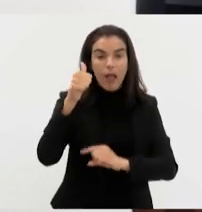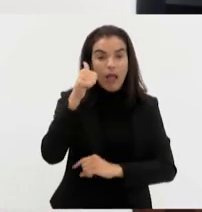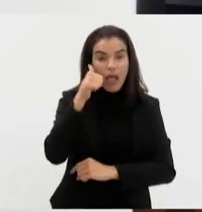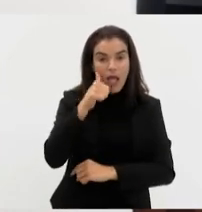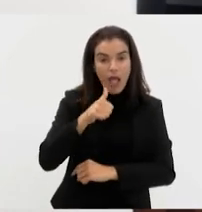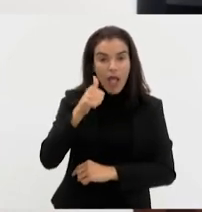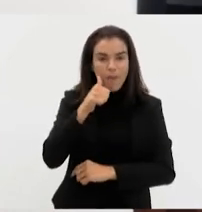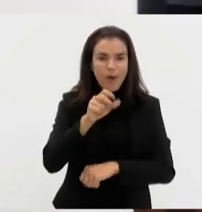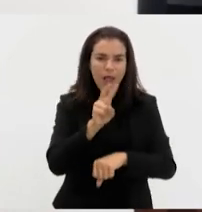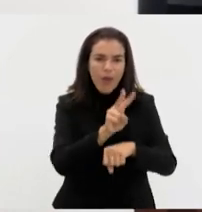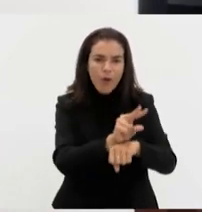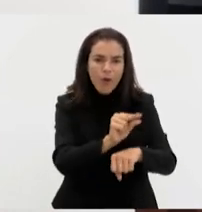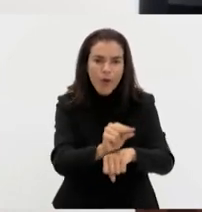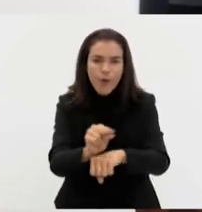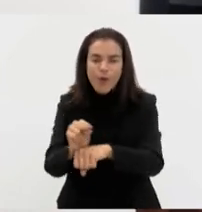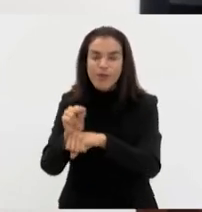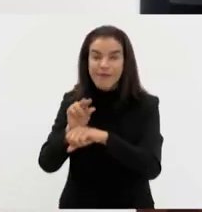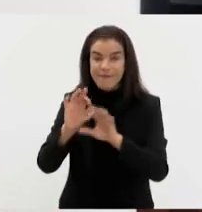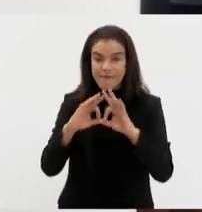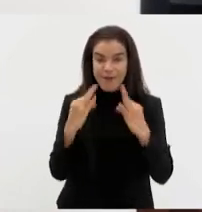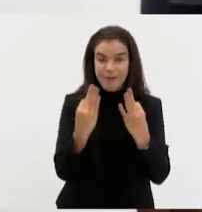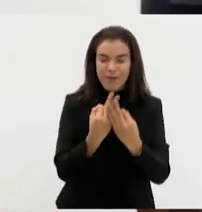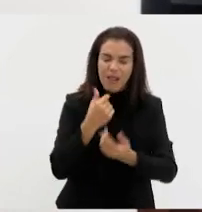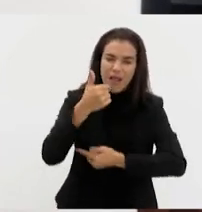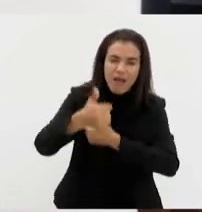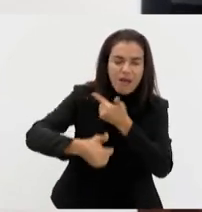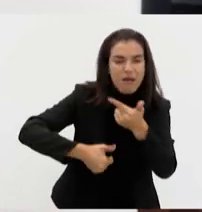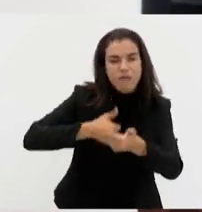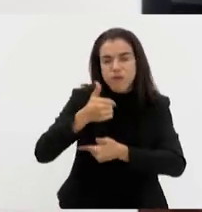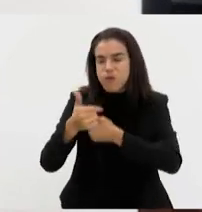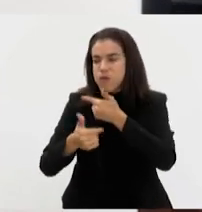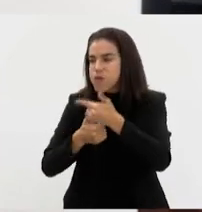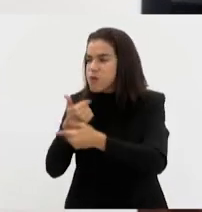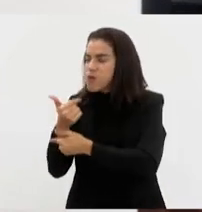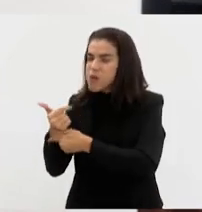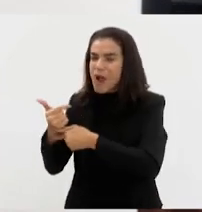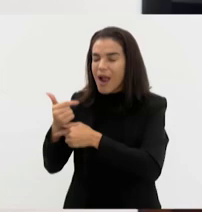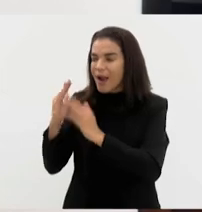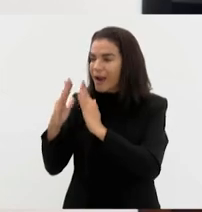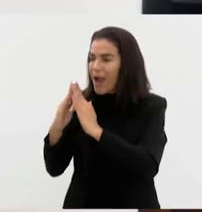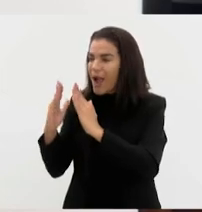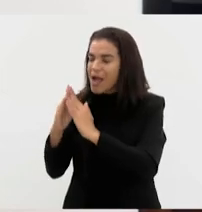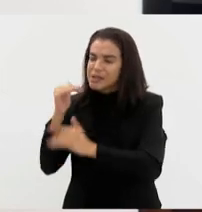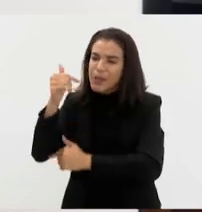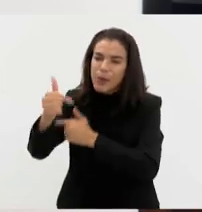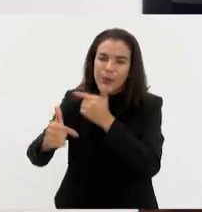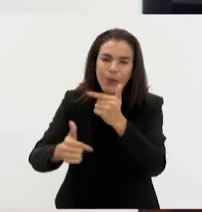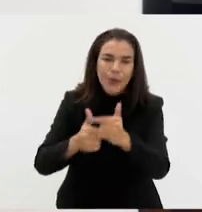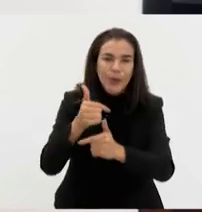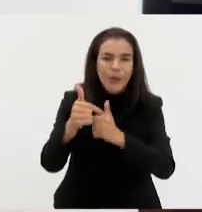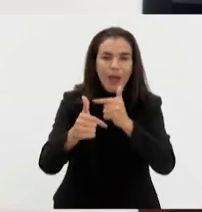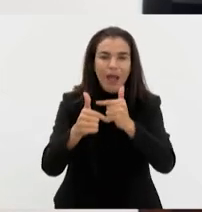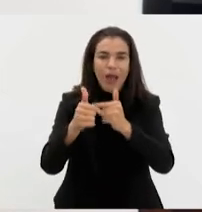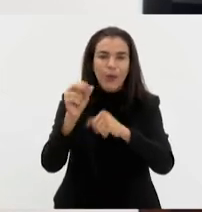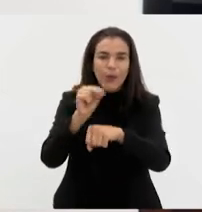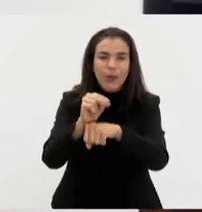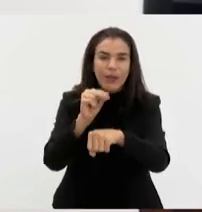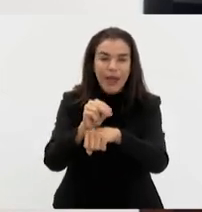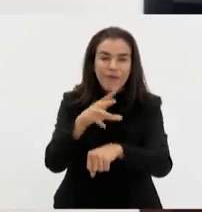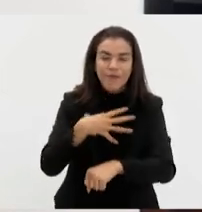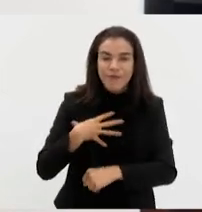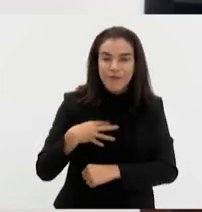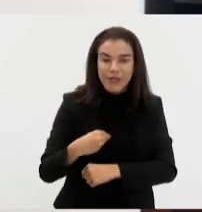de família, mulheres que se desdobram entre o trabalho doméstico, o trabalho de mãe e